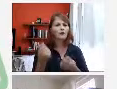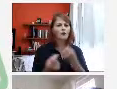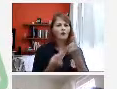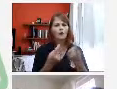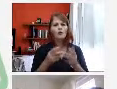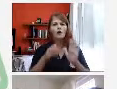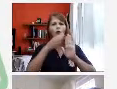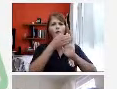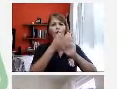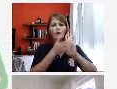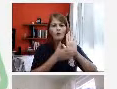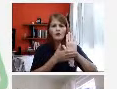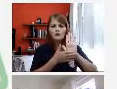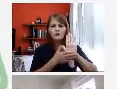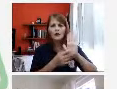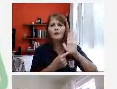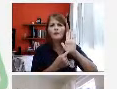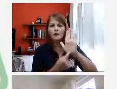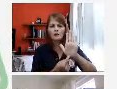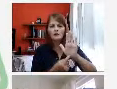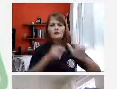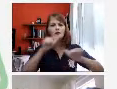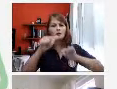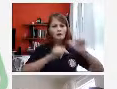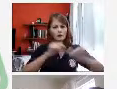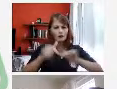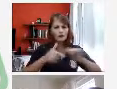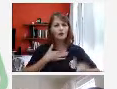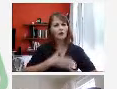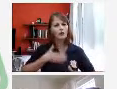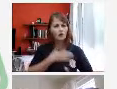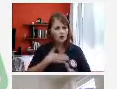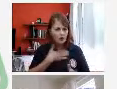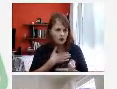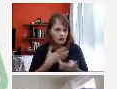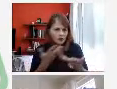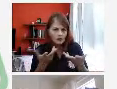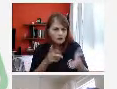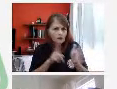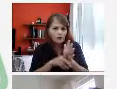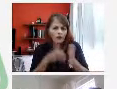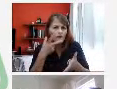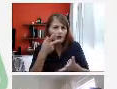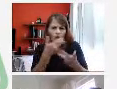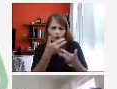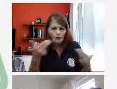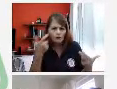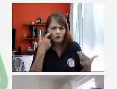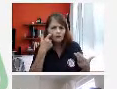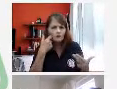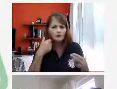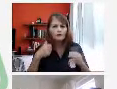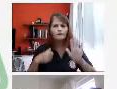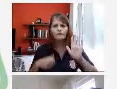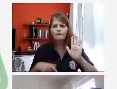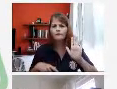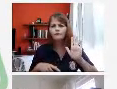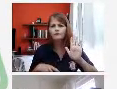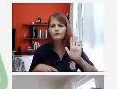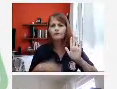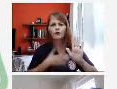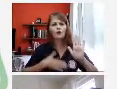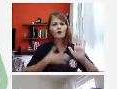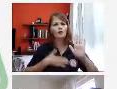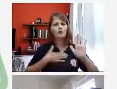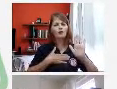Alguém que apresentou os trabalhos gostaria de colocar mais alguma coisa? Falar mais alguma coisa? Eu gostaria